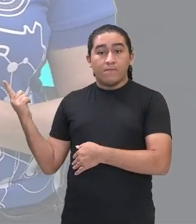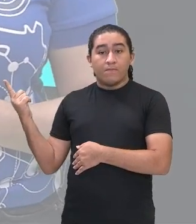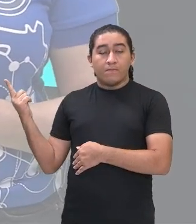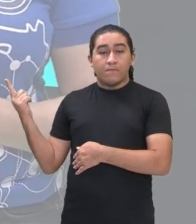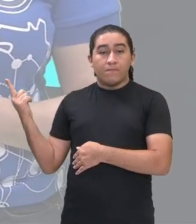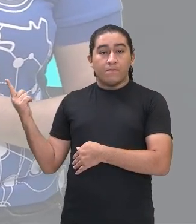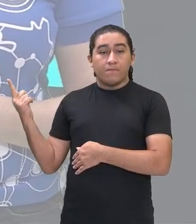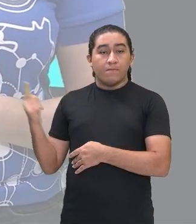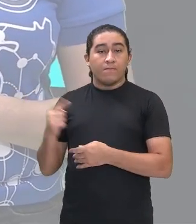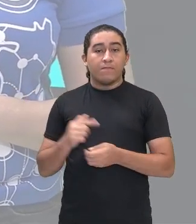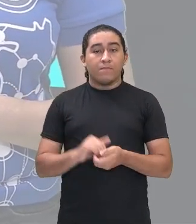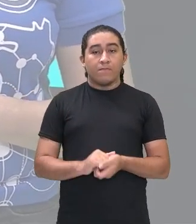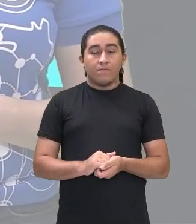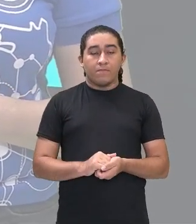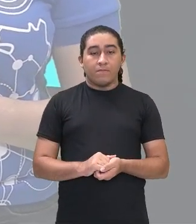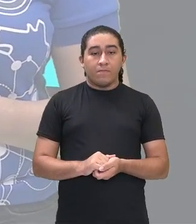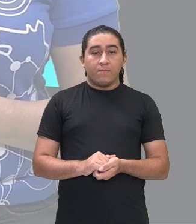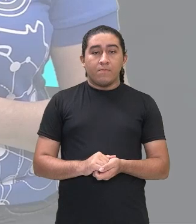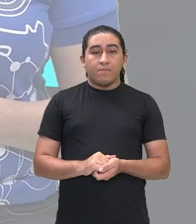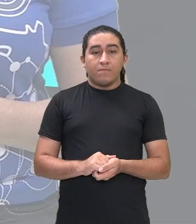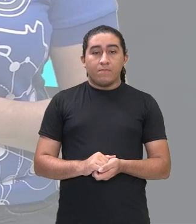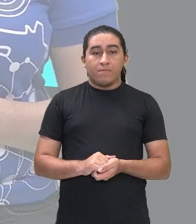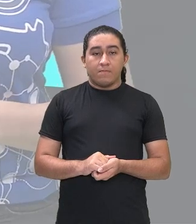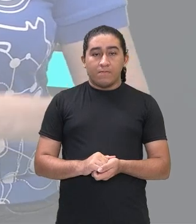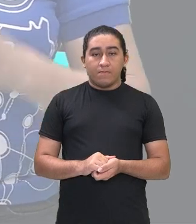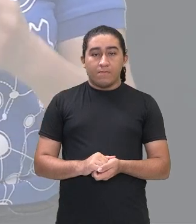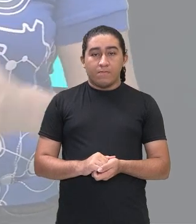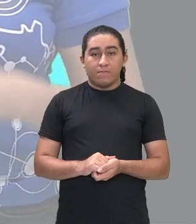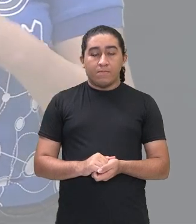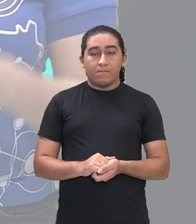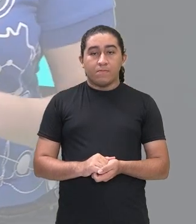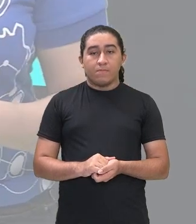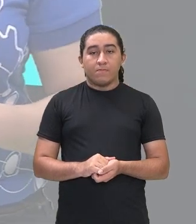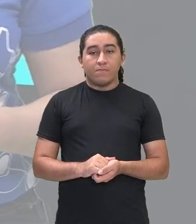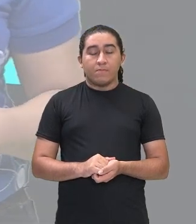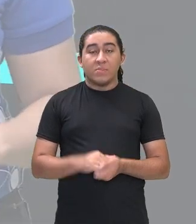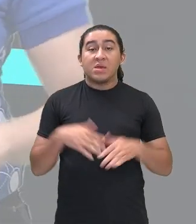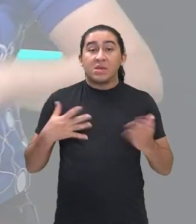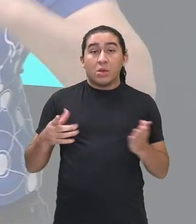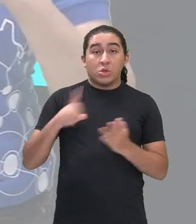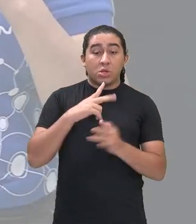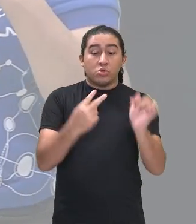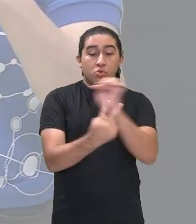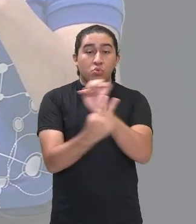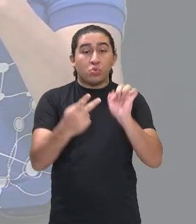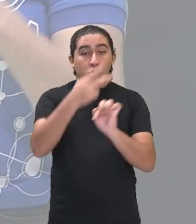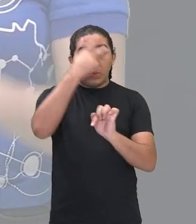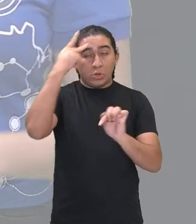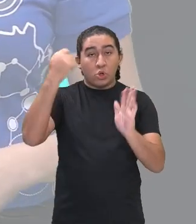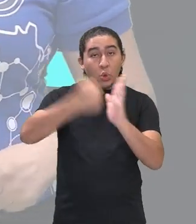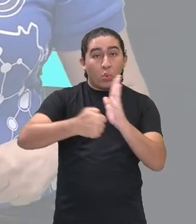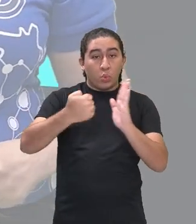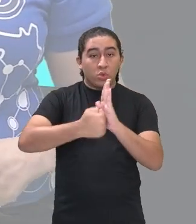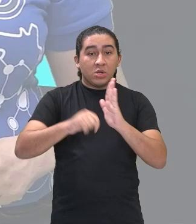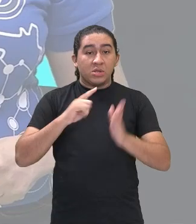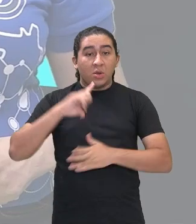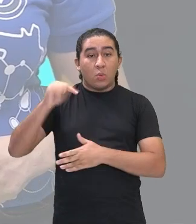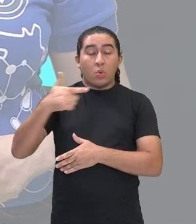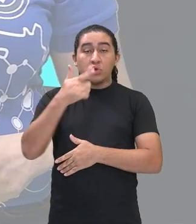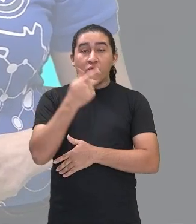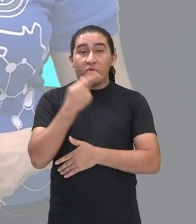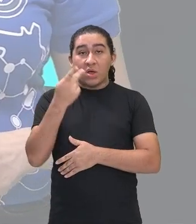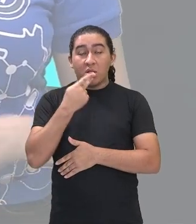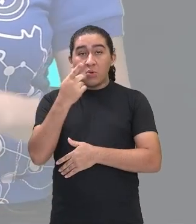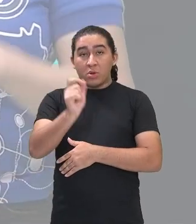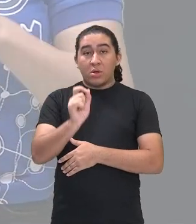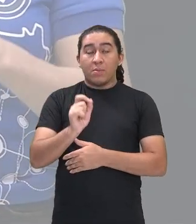morrerás. Então, deu para entender? Estão aí numa luta e um fala,